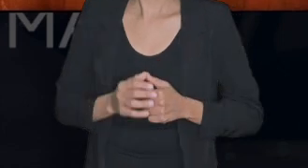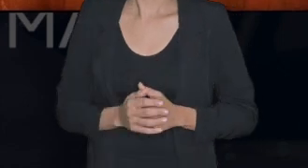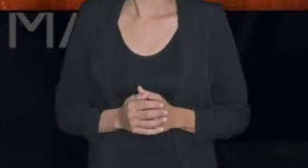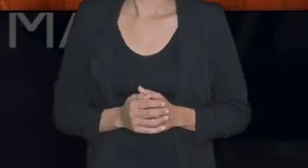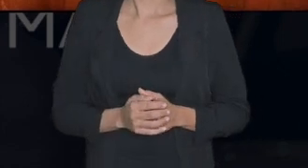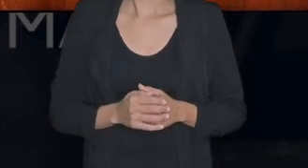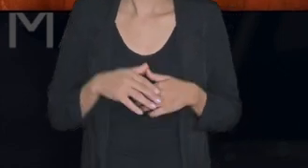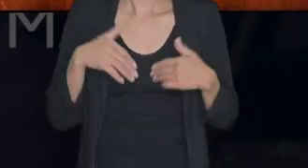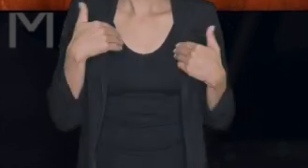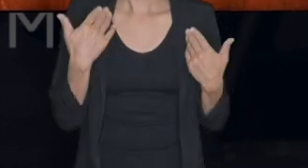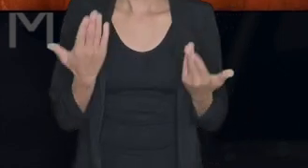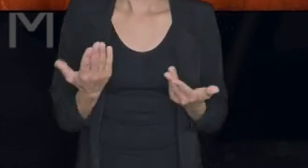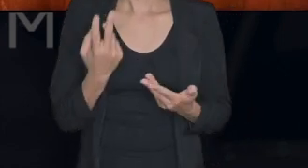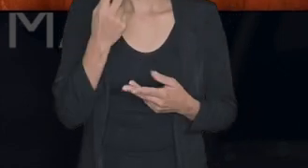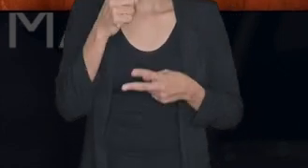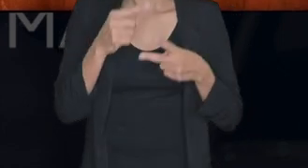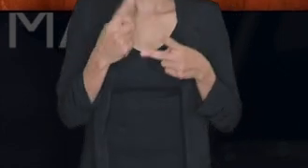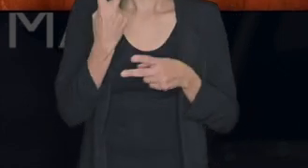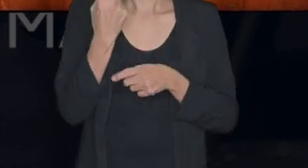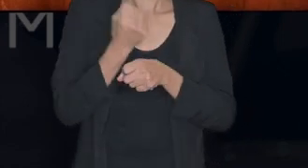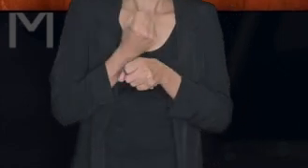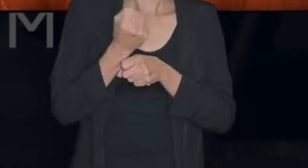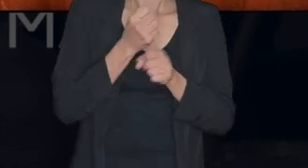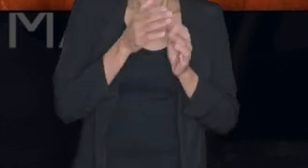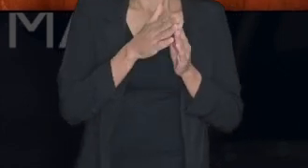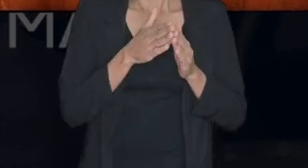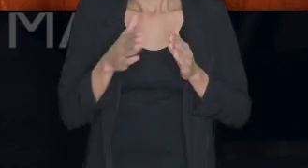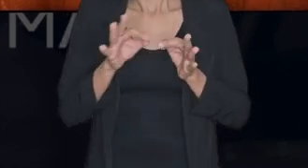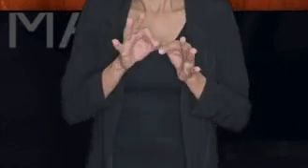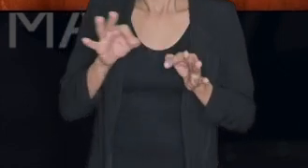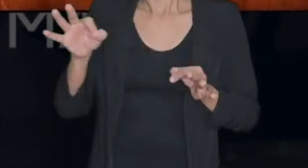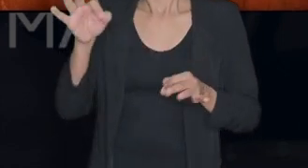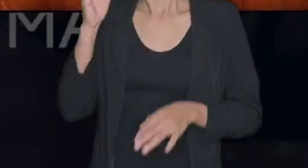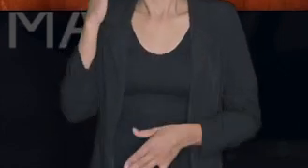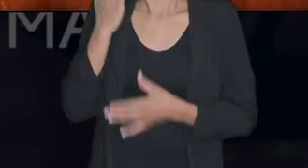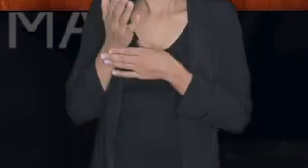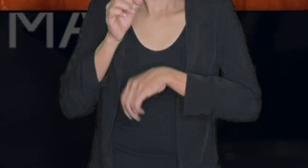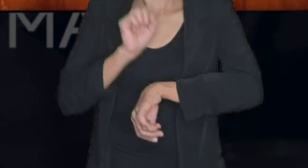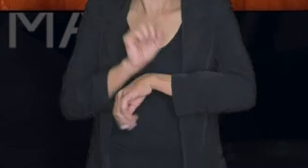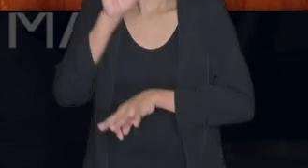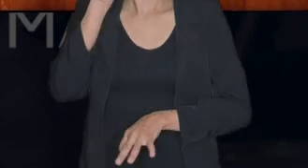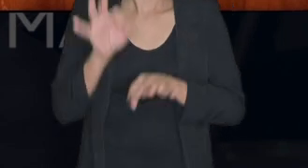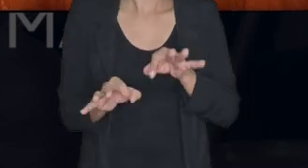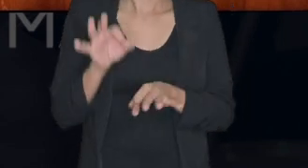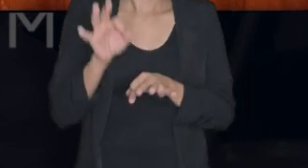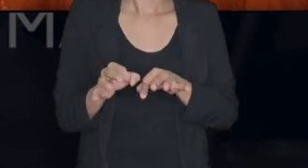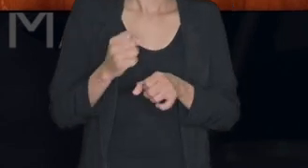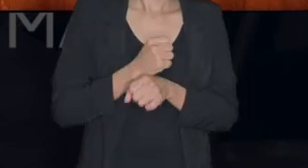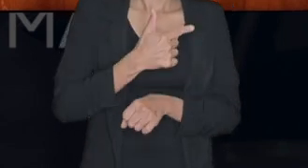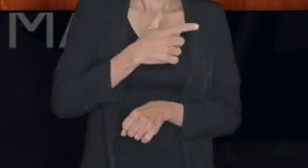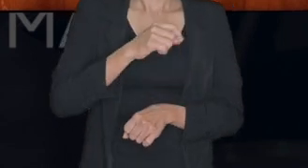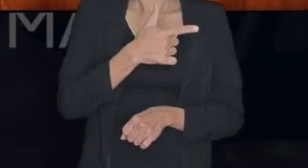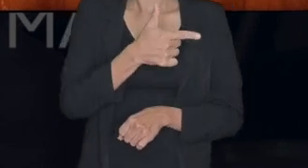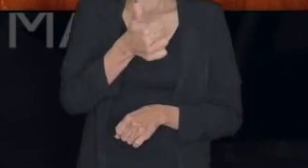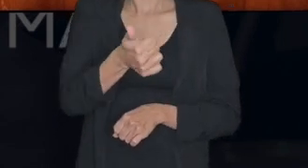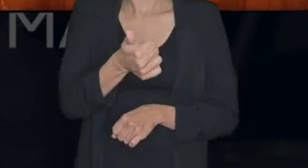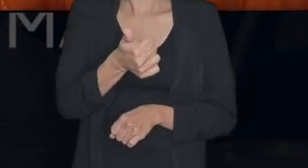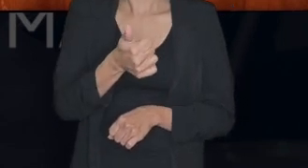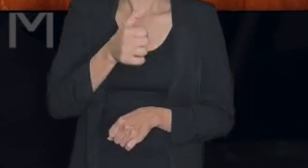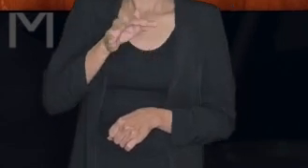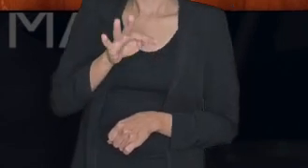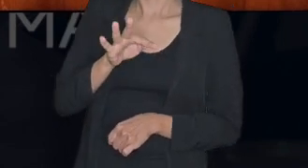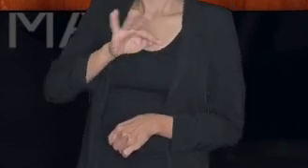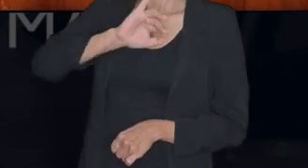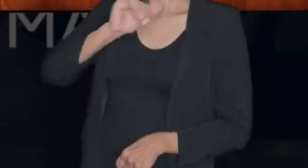longos anos, isso ficou suspenso para julgar, e em 2021 o TJRJ entendeu que,